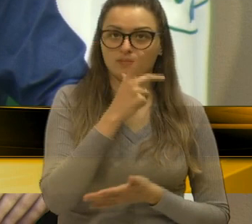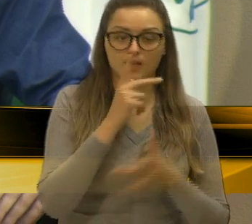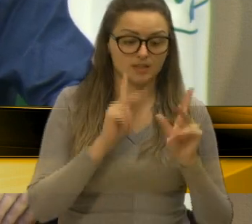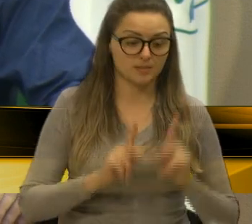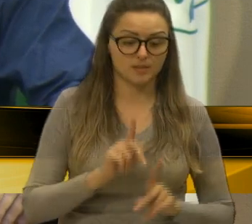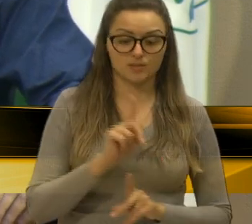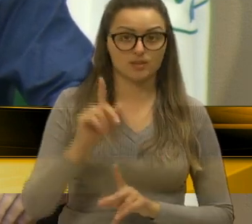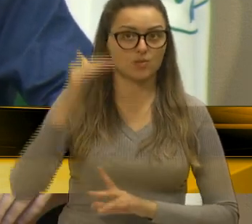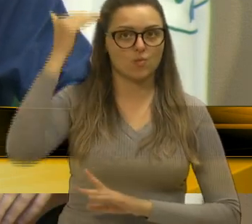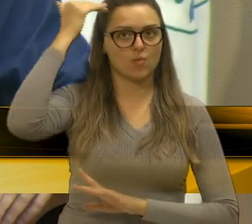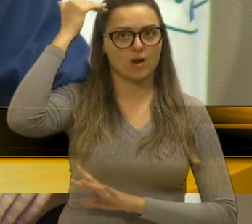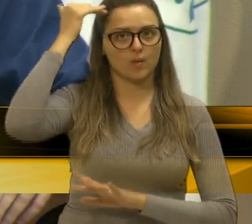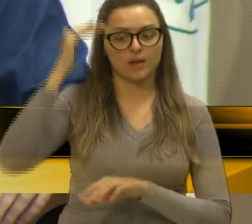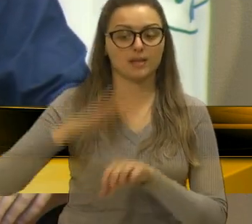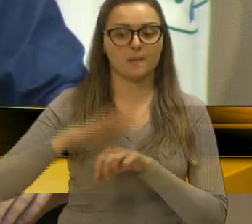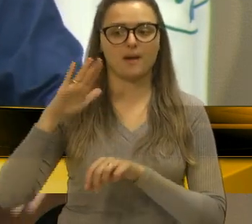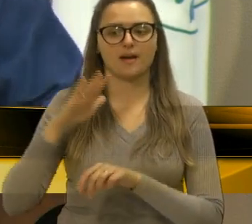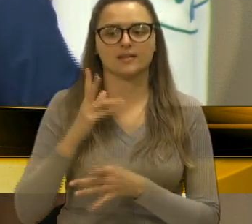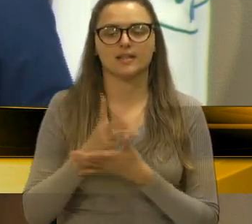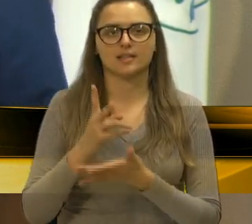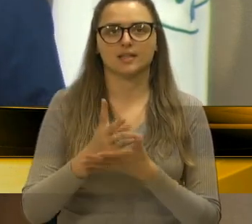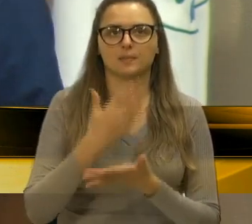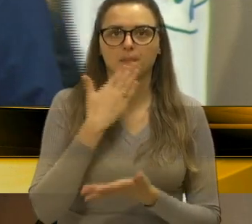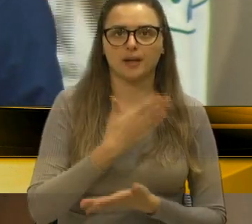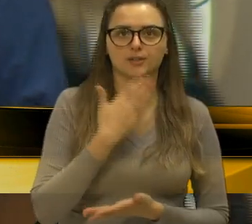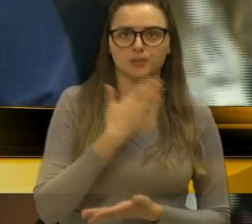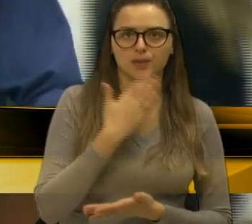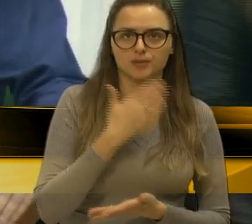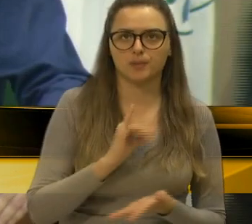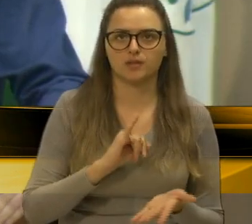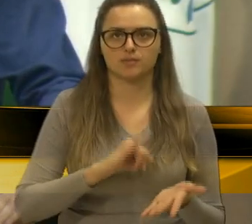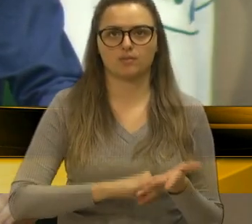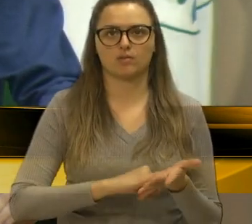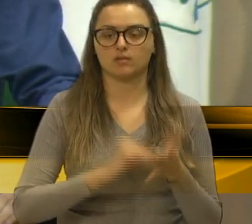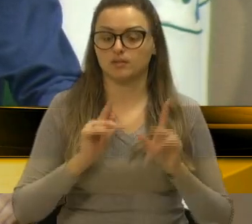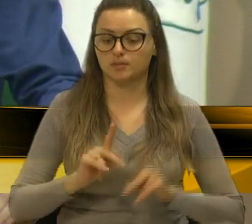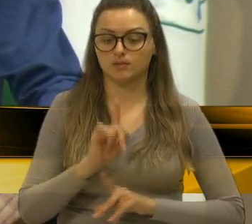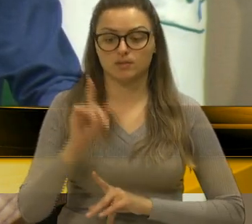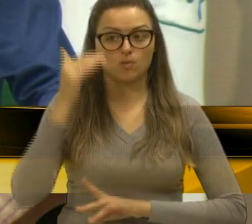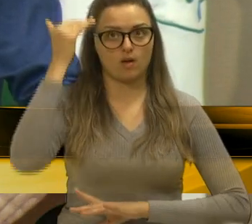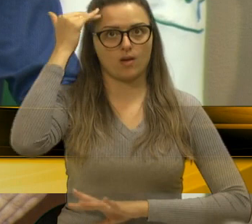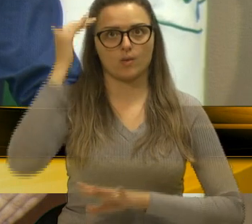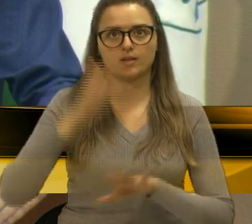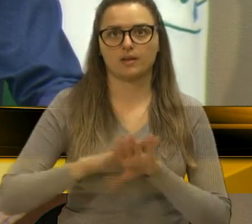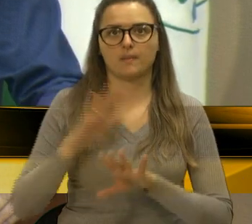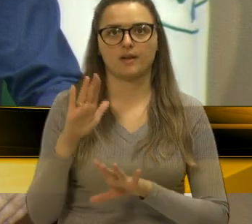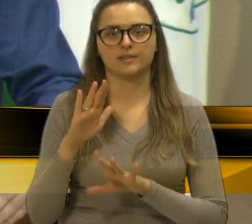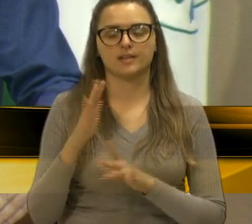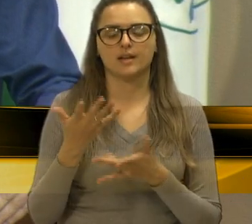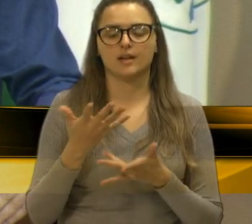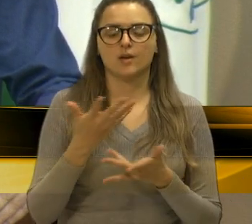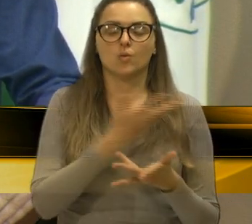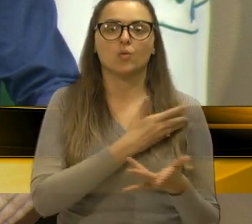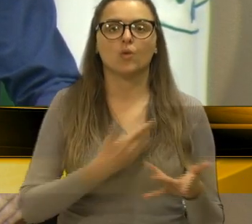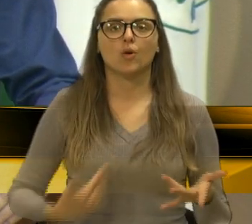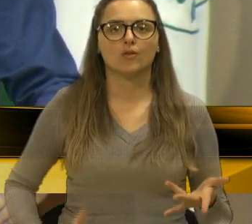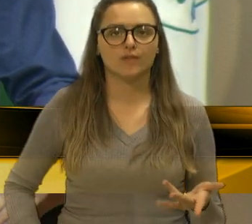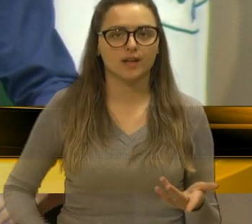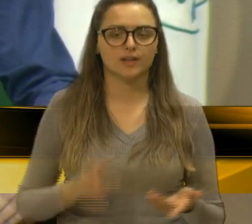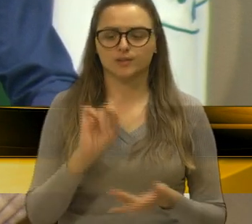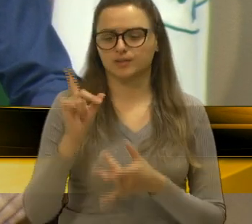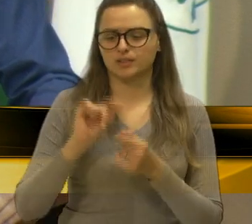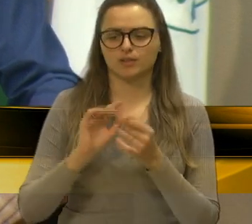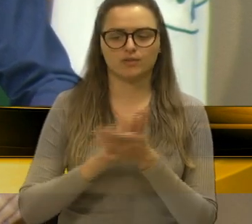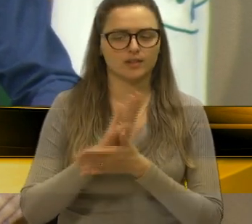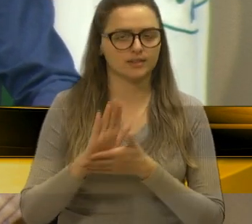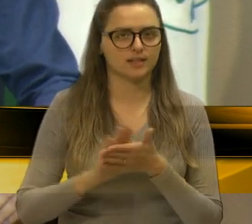aguentam mais tanta cobrança de impostos, não aguentam mais um poder público que é ineficiente e